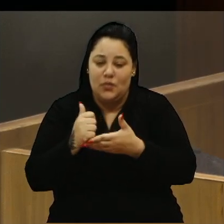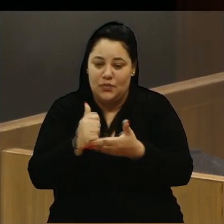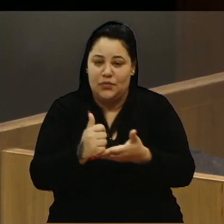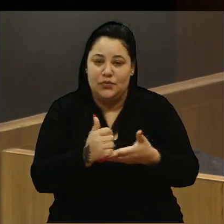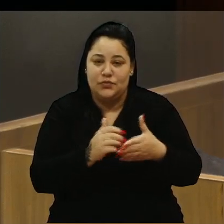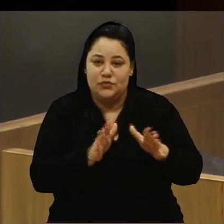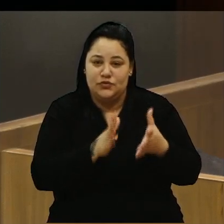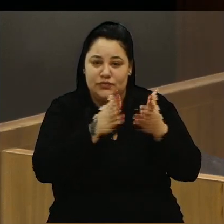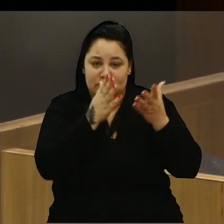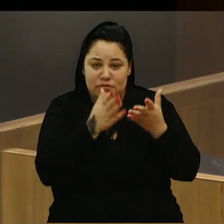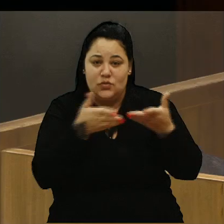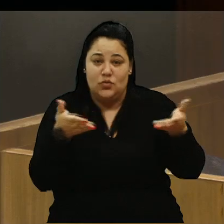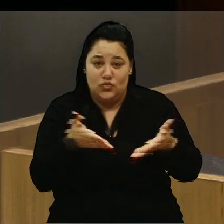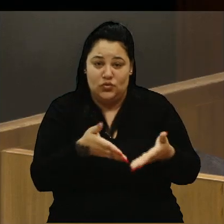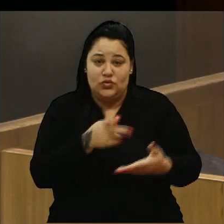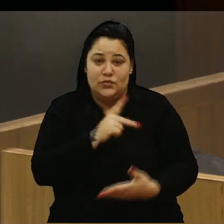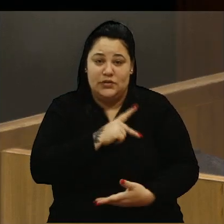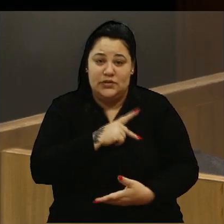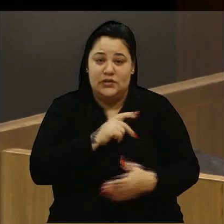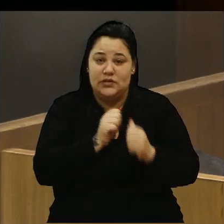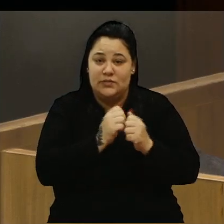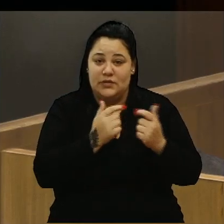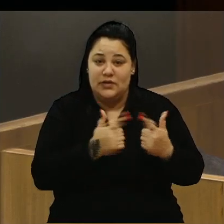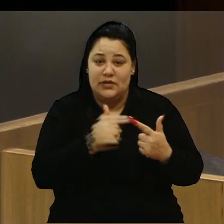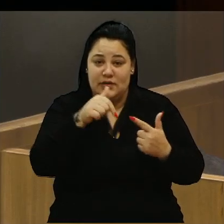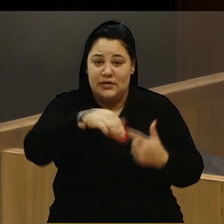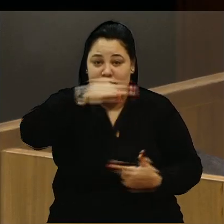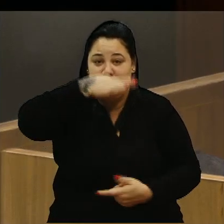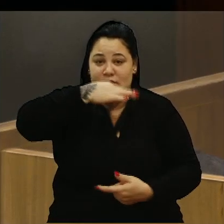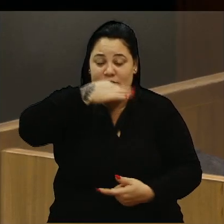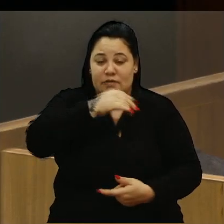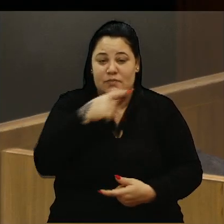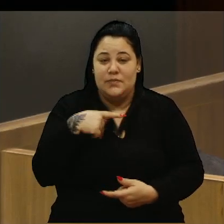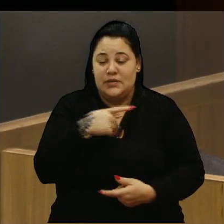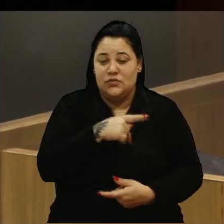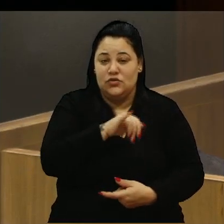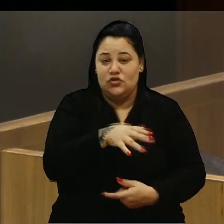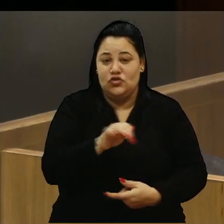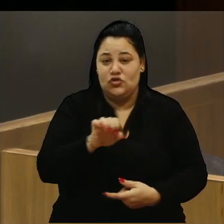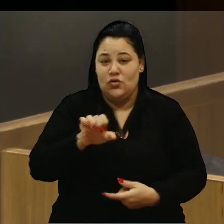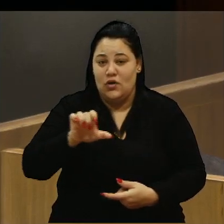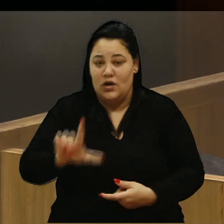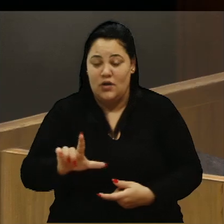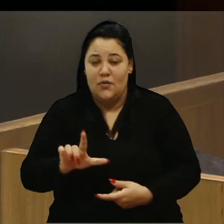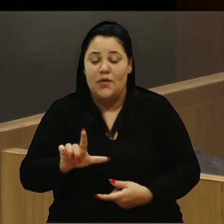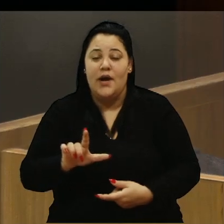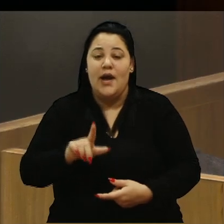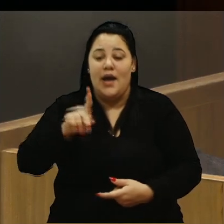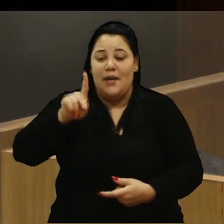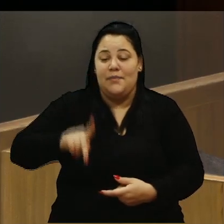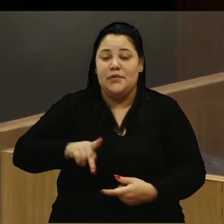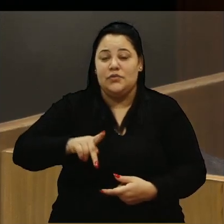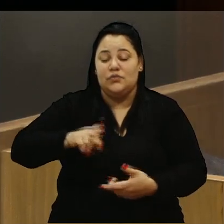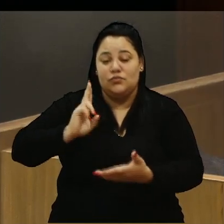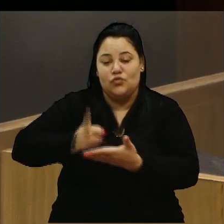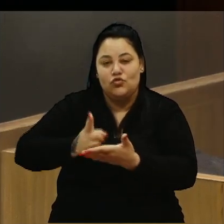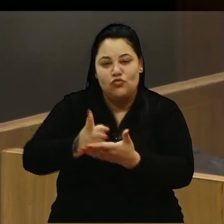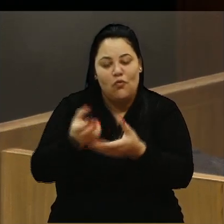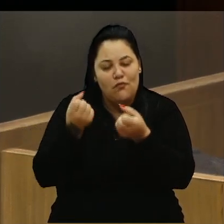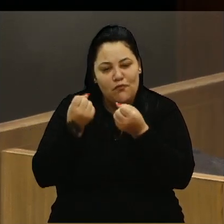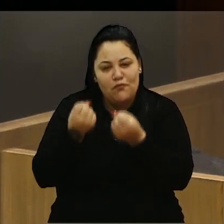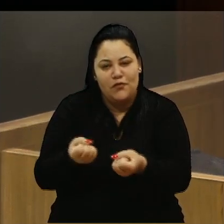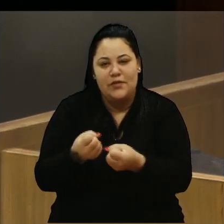do atual presidente da Assembleia de Deus em Caxias do Sul, pastor Joel Michel, o Vigilhão não apenas se manteve firme, mas se tornou